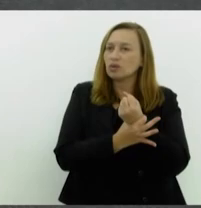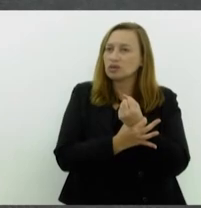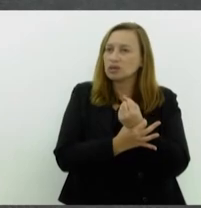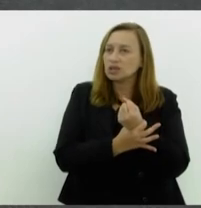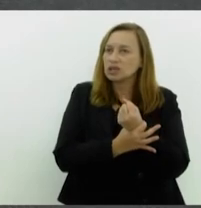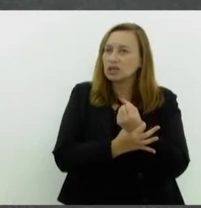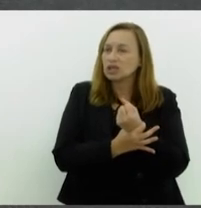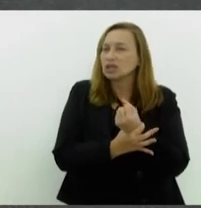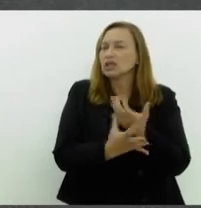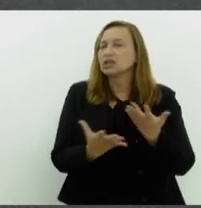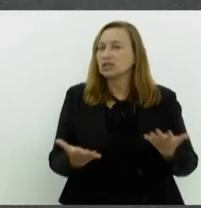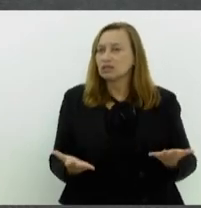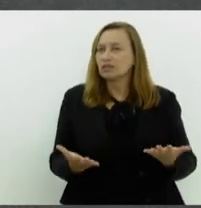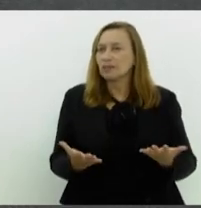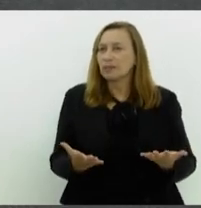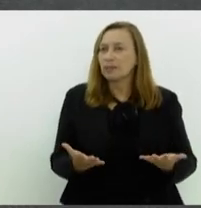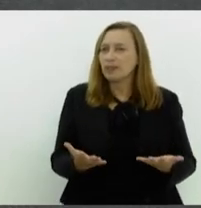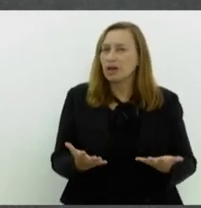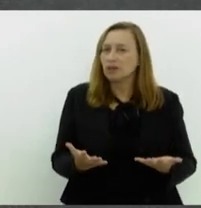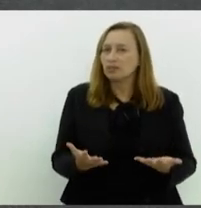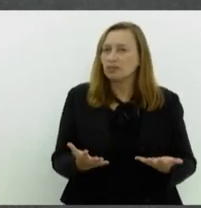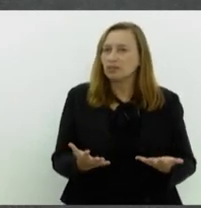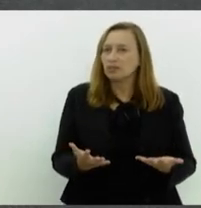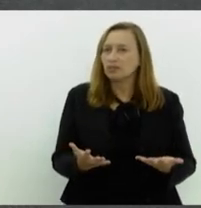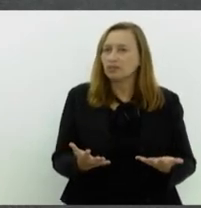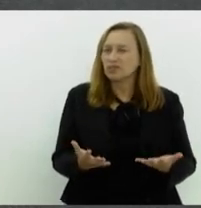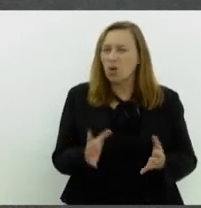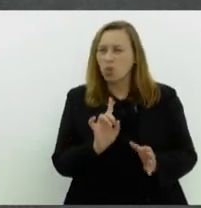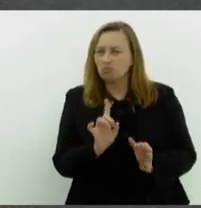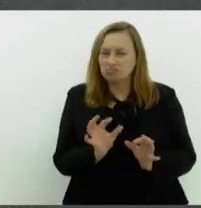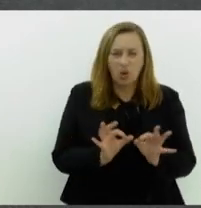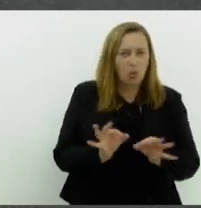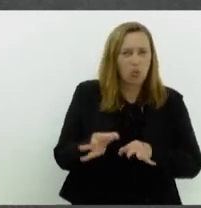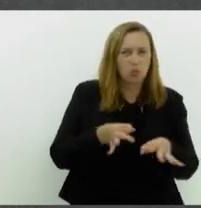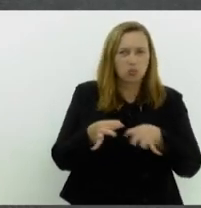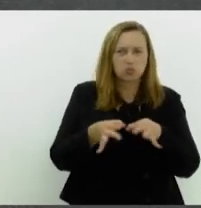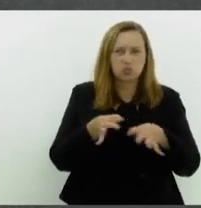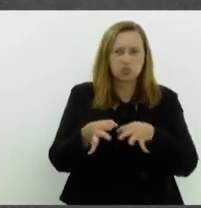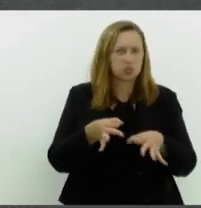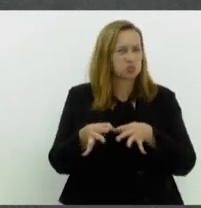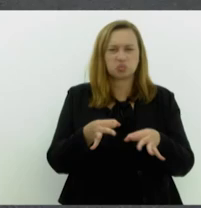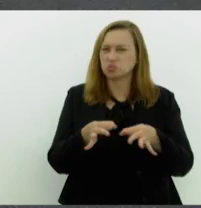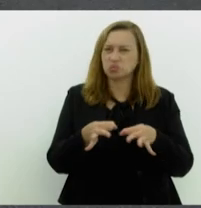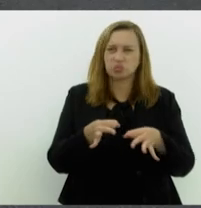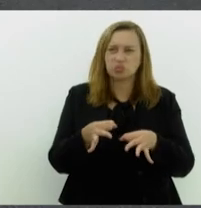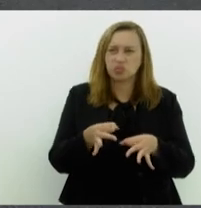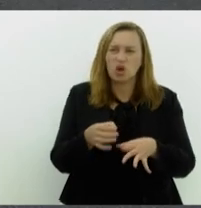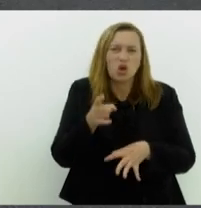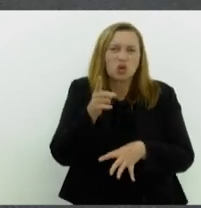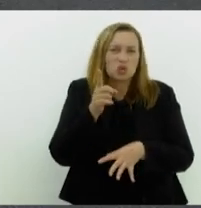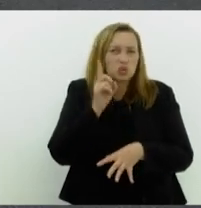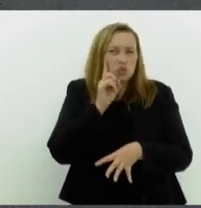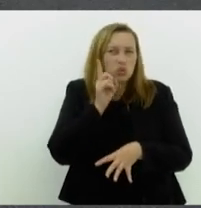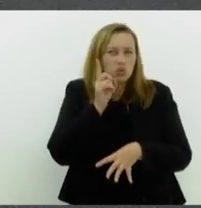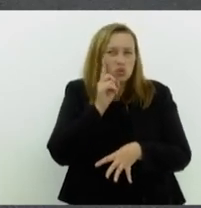não seja uma organização quase que cotidiana